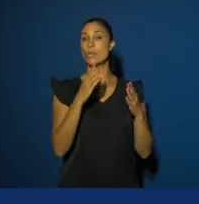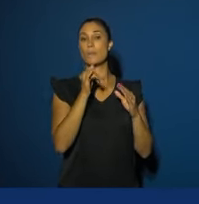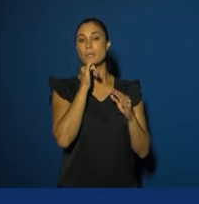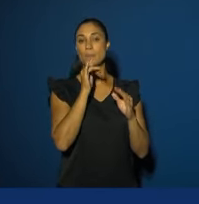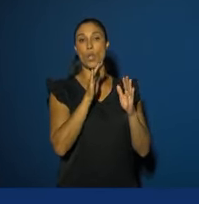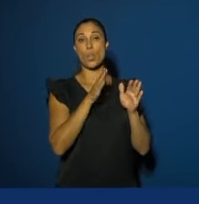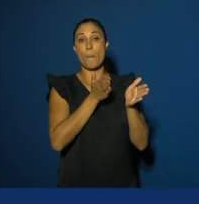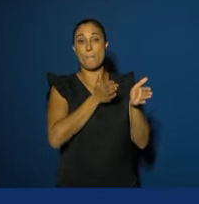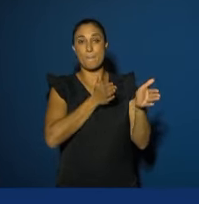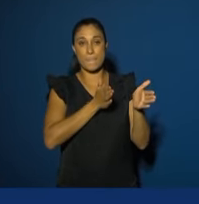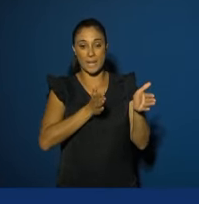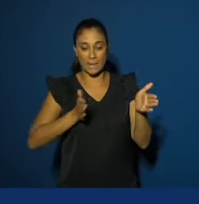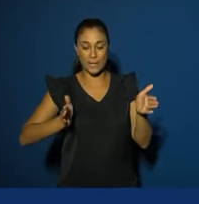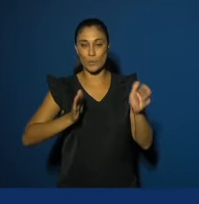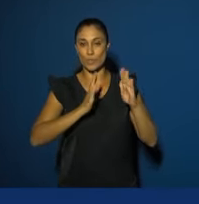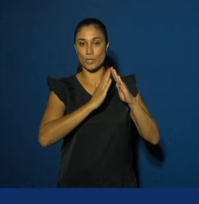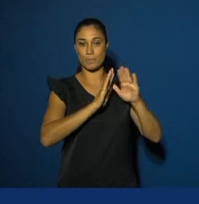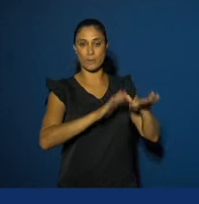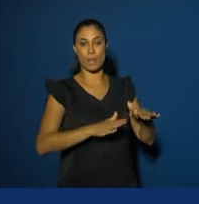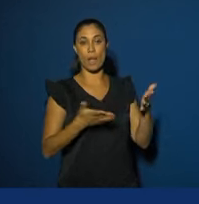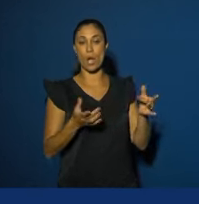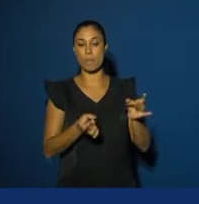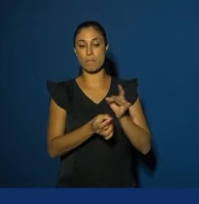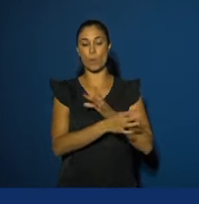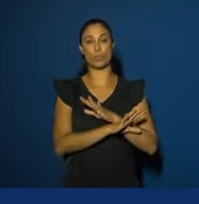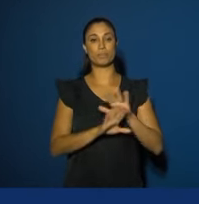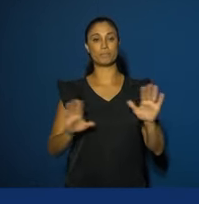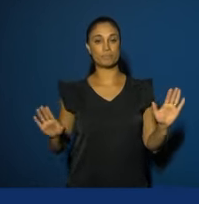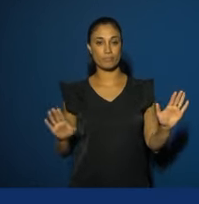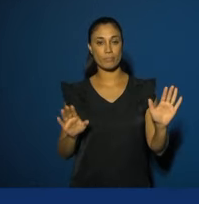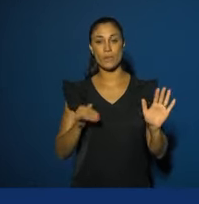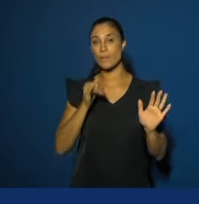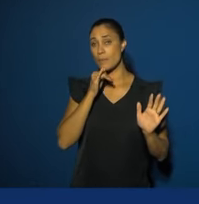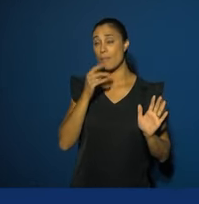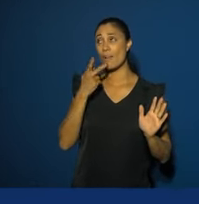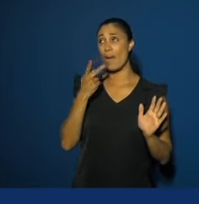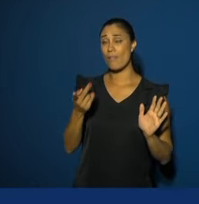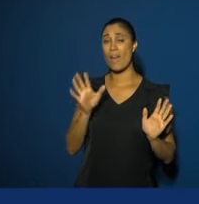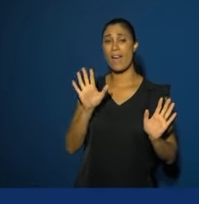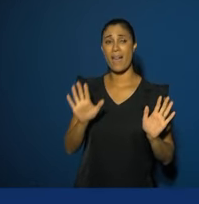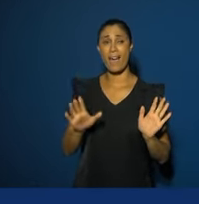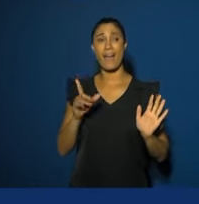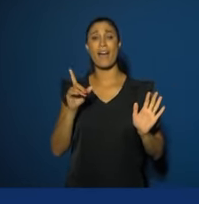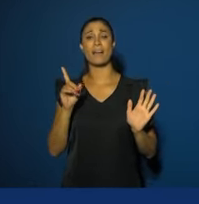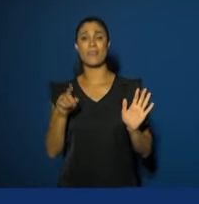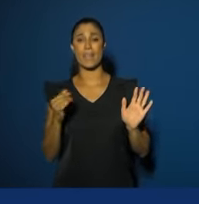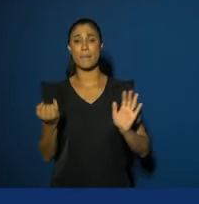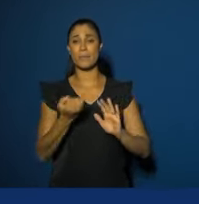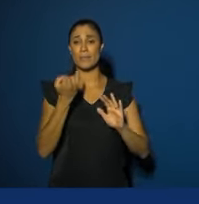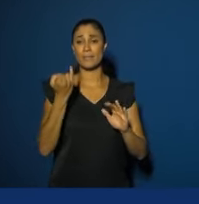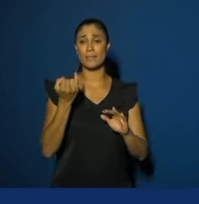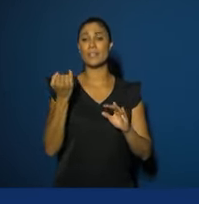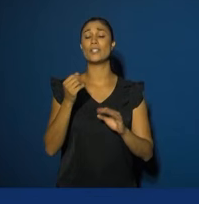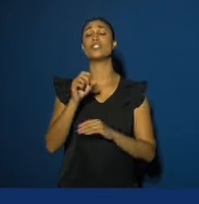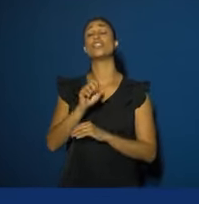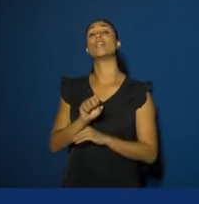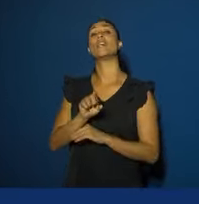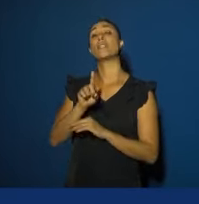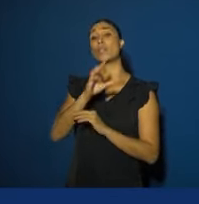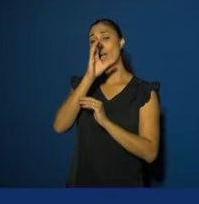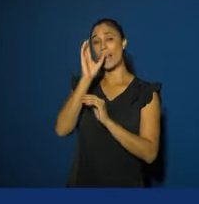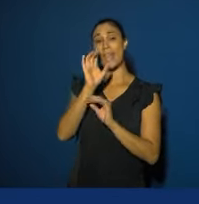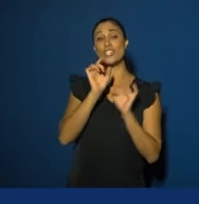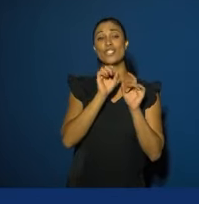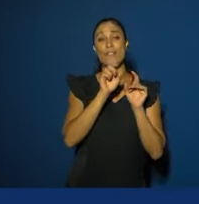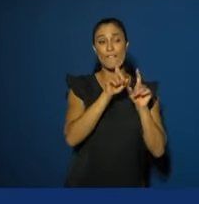a pandemia todo mundo F assim bem agora acabou o shopping né toda aquela coisa que a gente falava que realmente era fatala que o shopping ia acabar e todo mundo ia